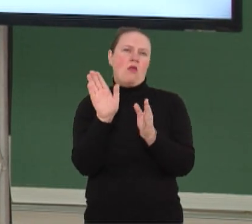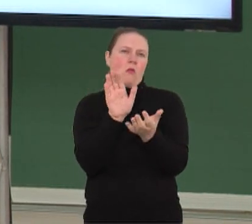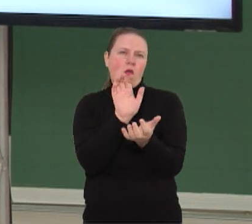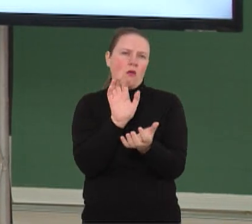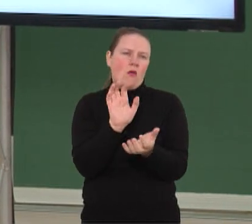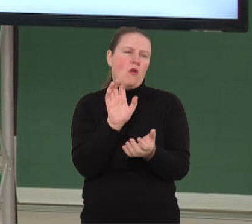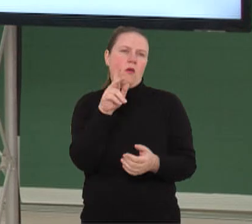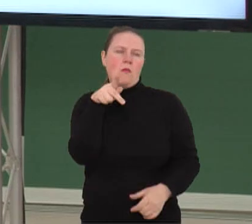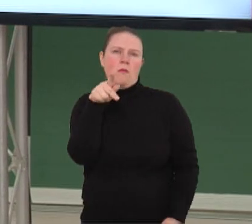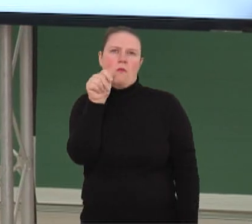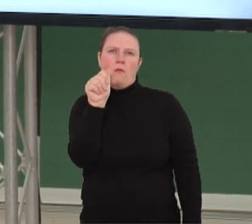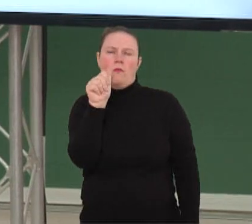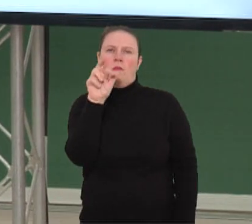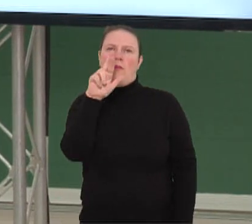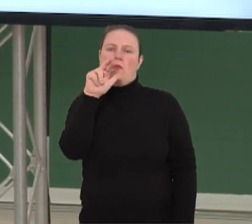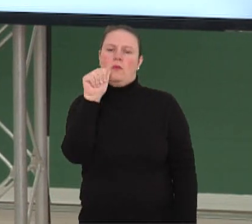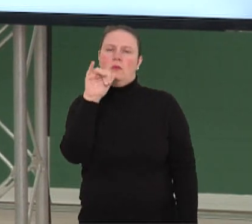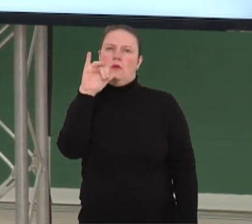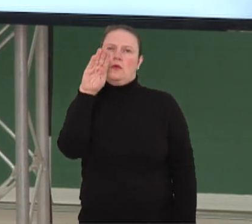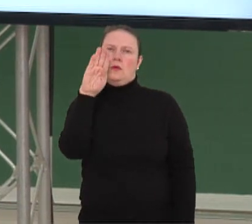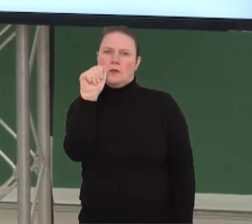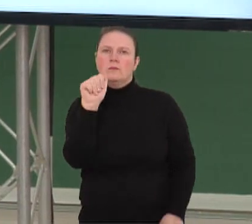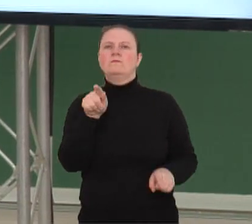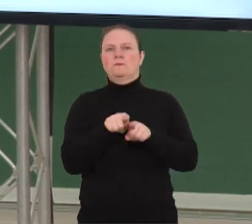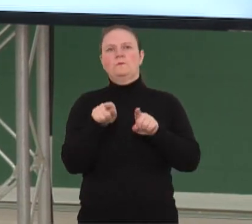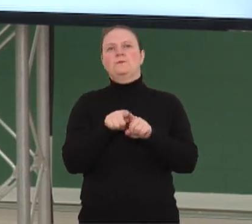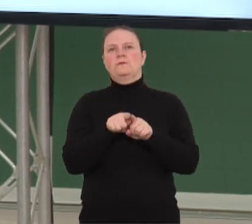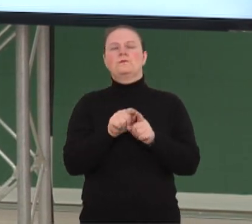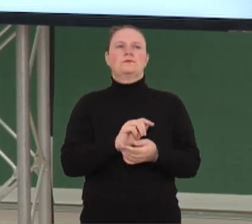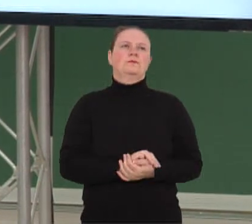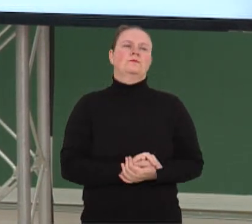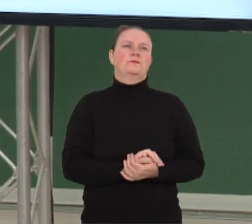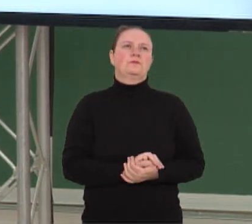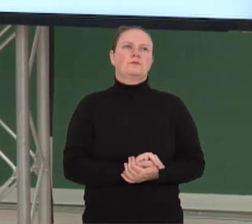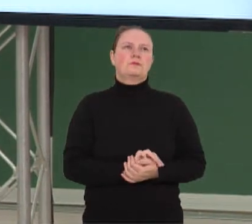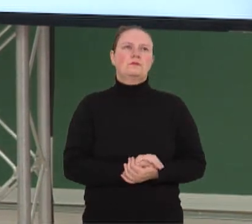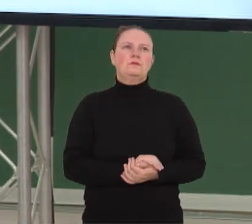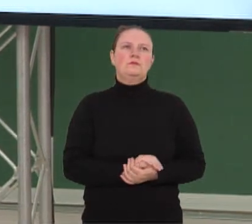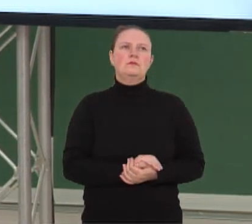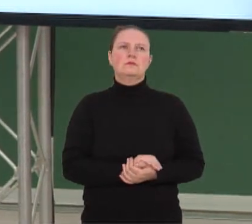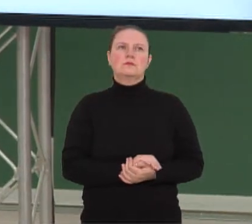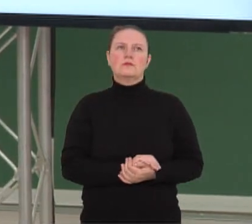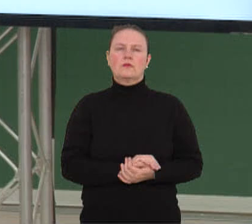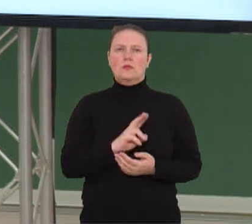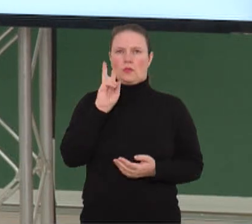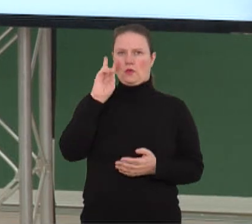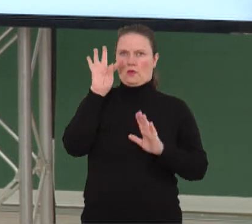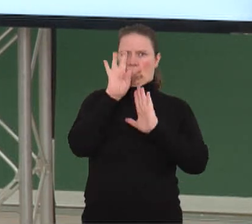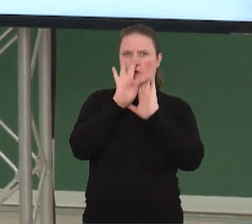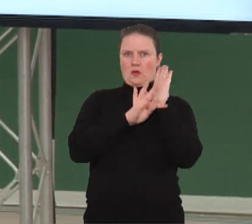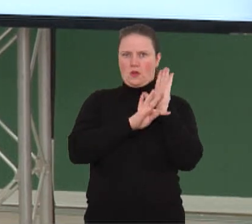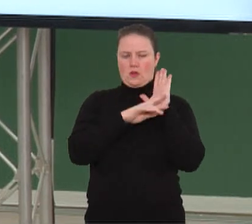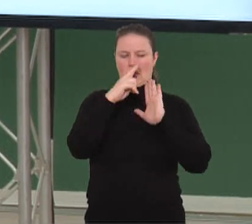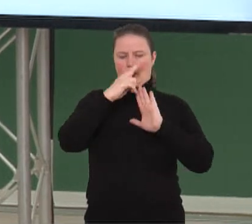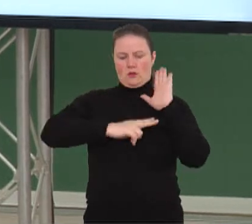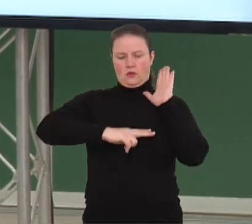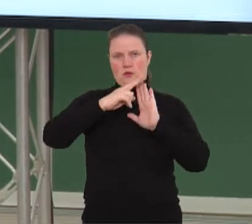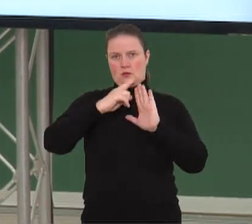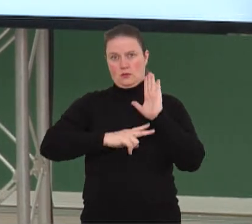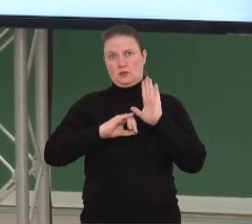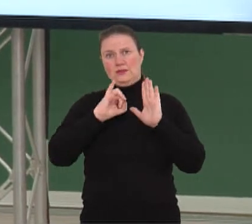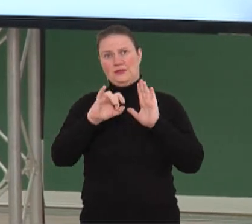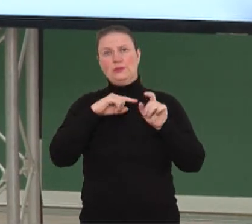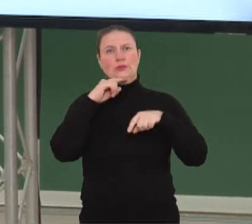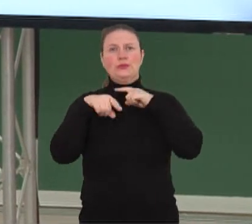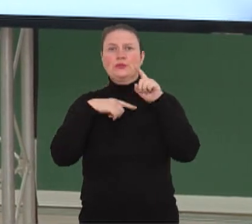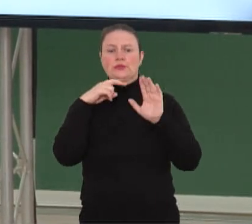povos que vieram muito antes dos portugueses para cá. Olha que texto interessante. Eu vou ler ele inteiramente. Se você não consegue